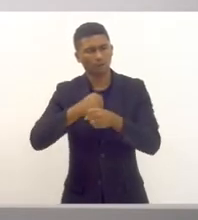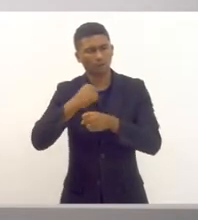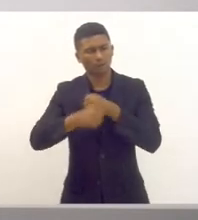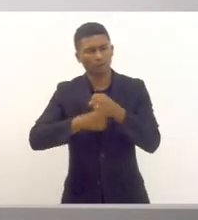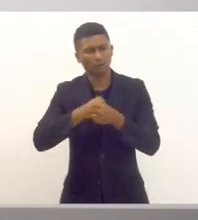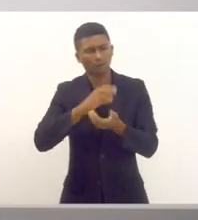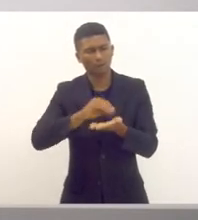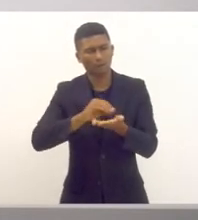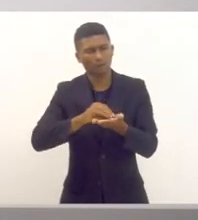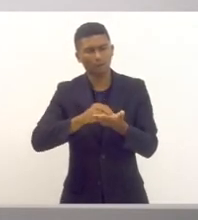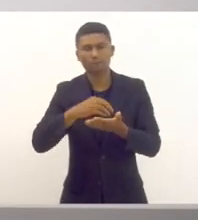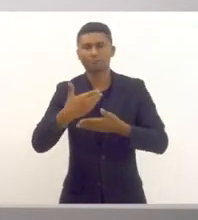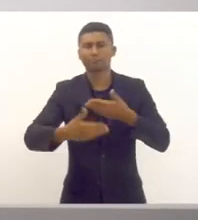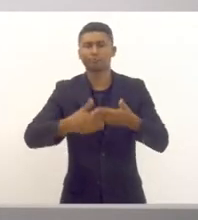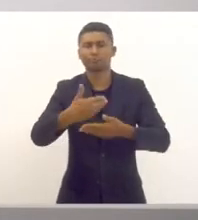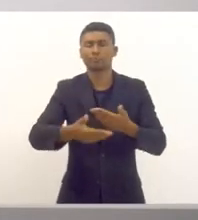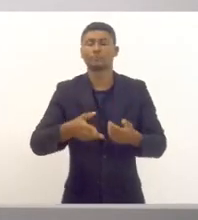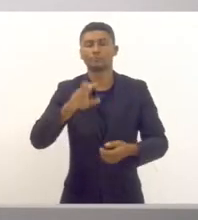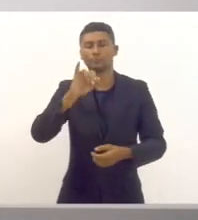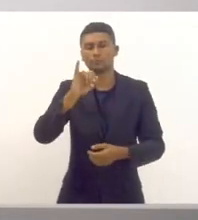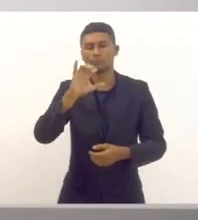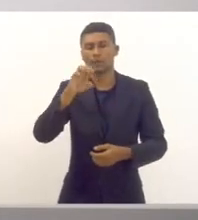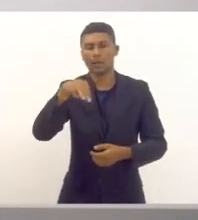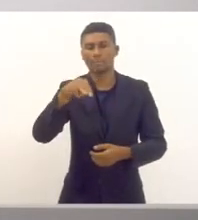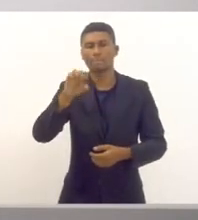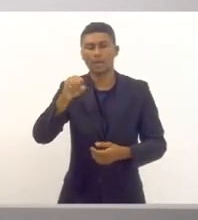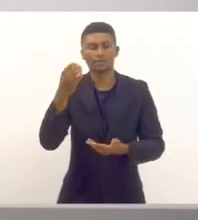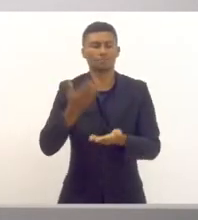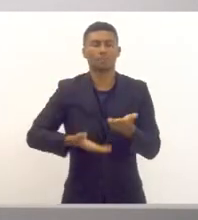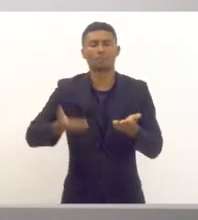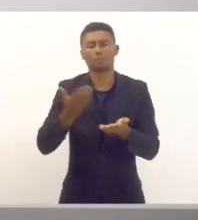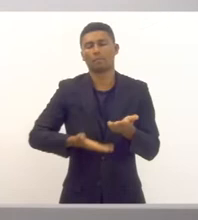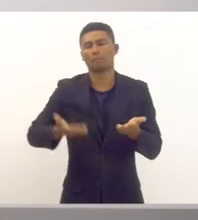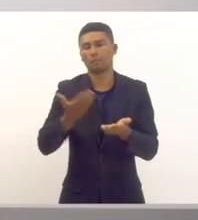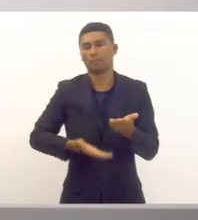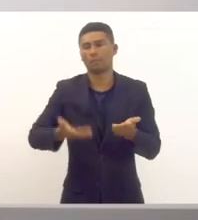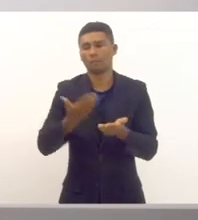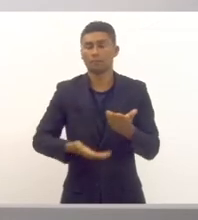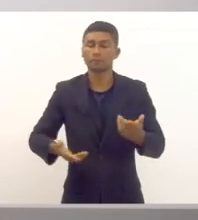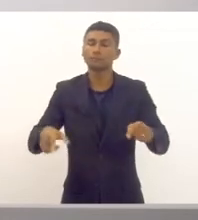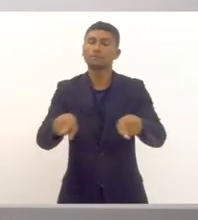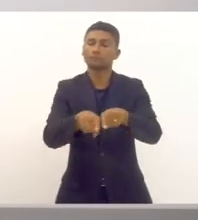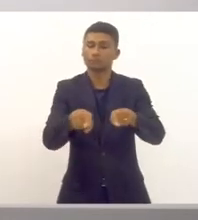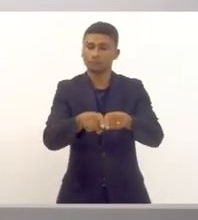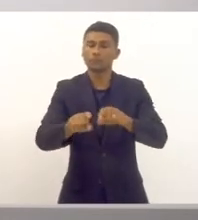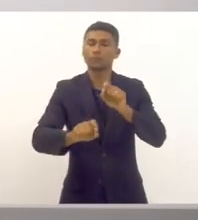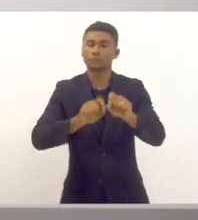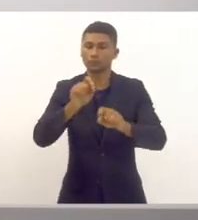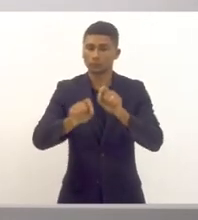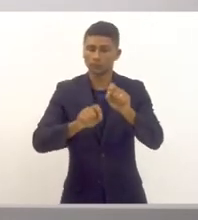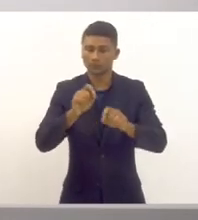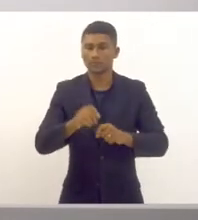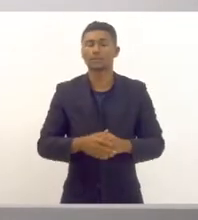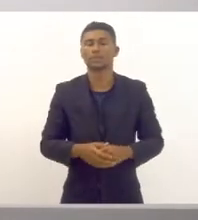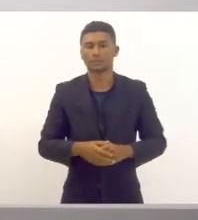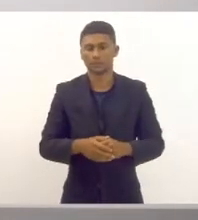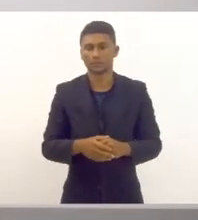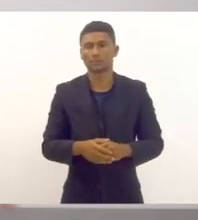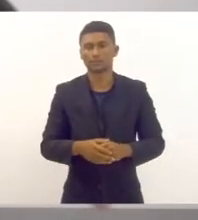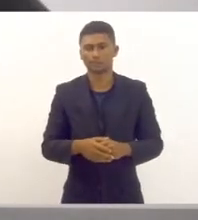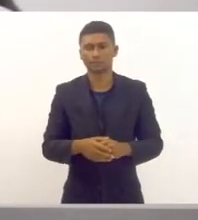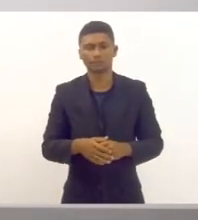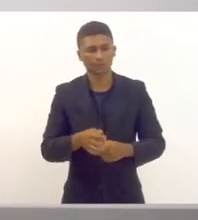perde-se um volume enorme de ICMS e perde-se, inclusive, a condição de gerar